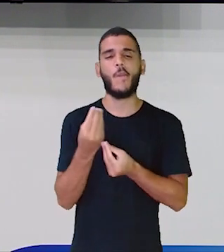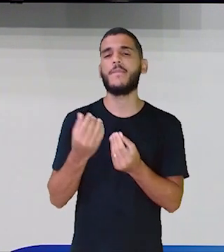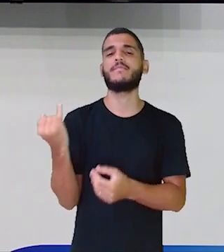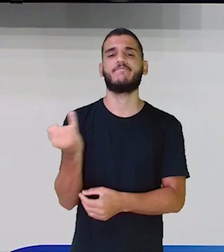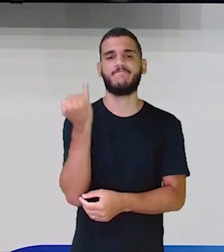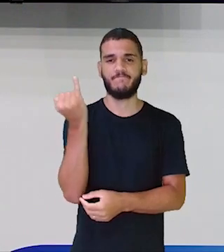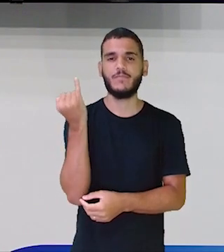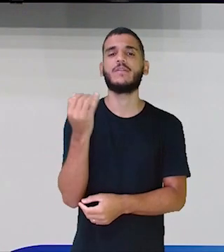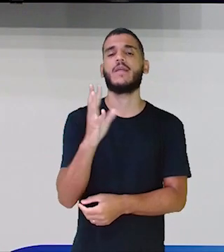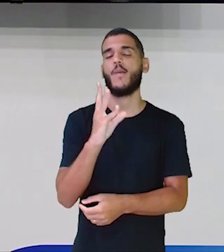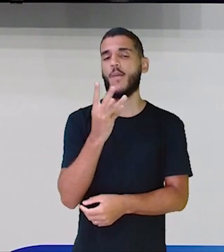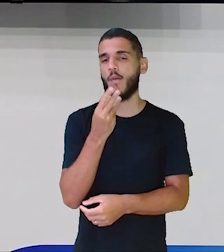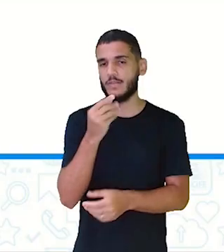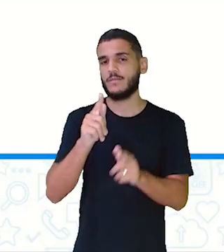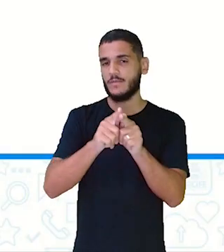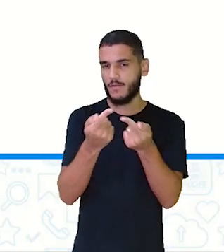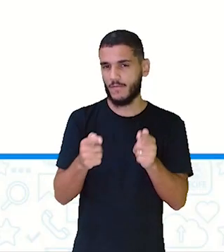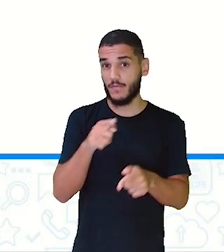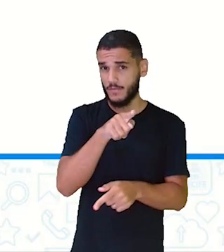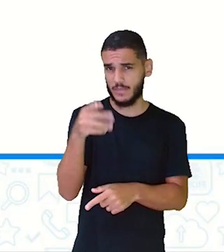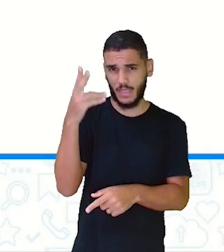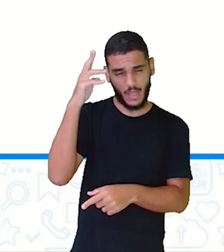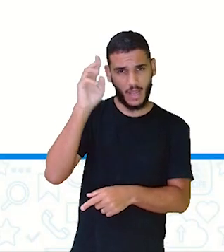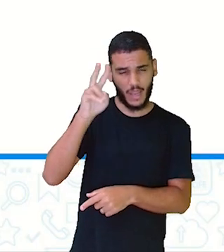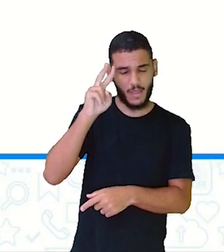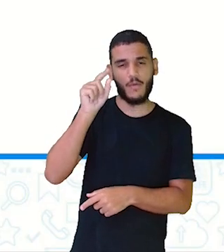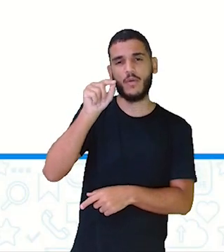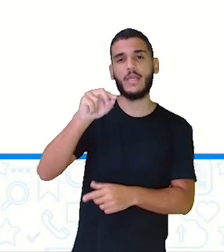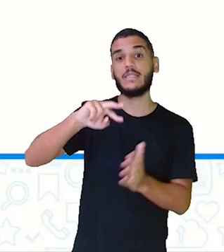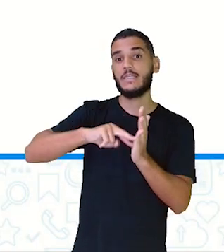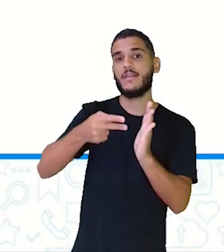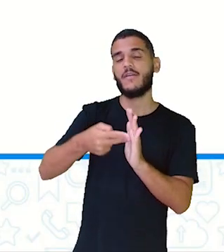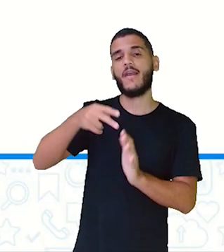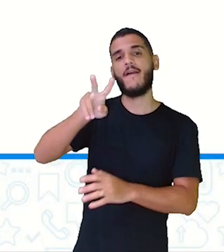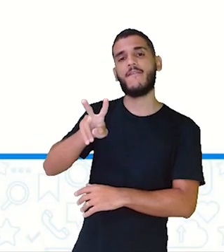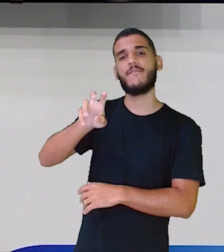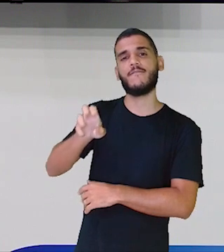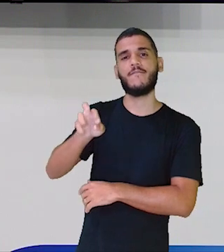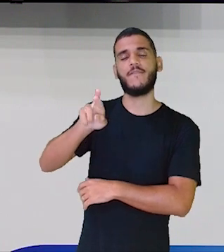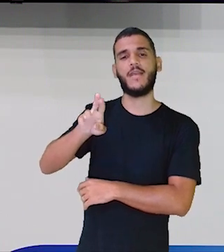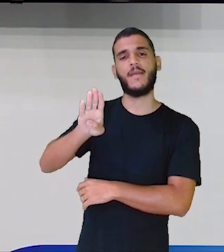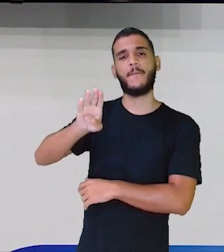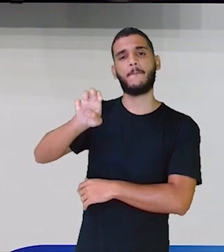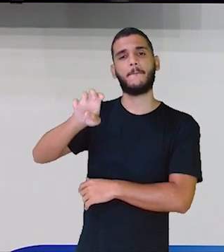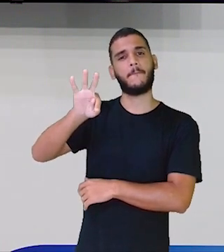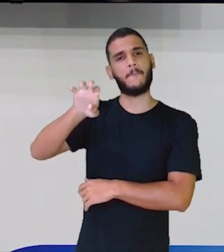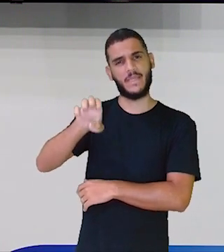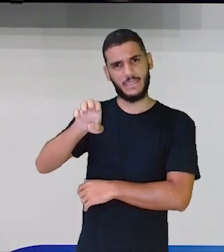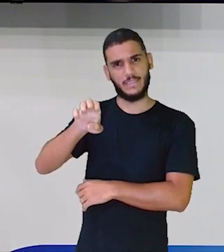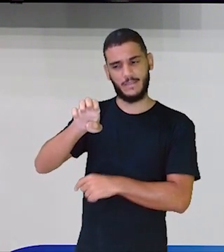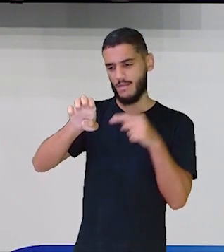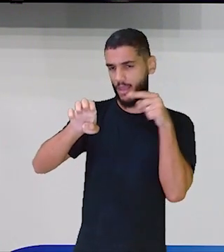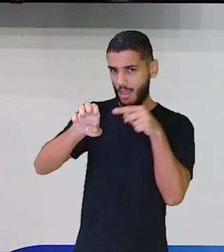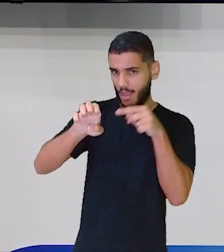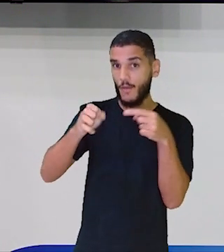da gramática. Vocês lembram o que é um verbete? Nós vamos hoje relembrar. Lá